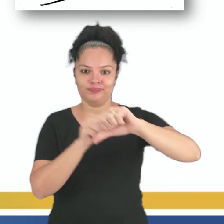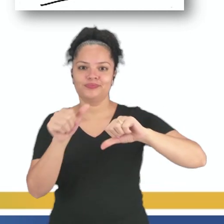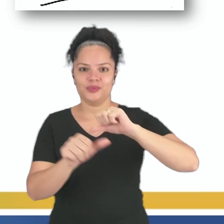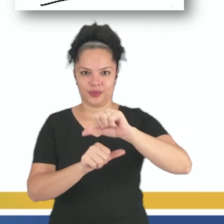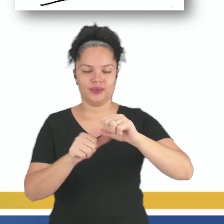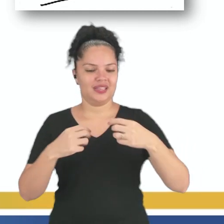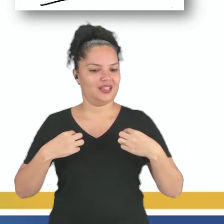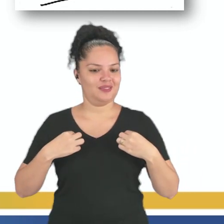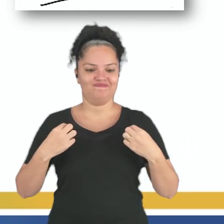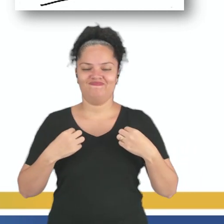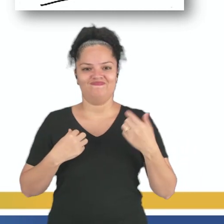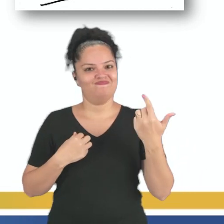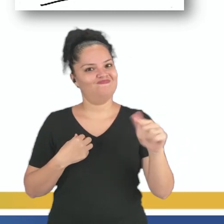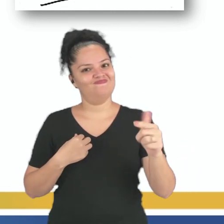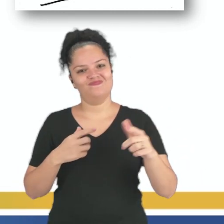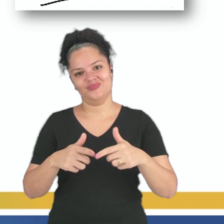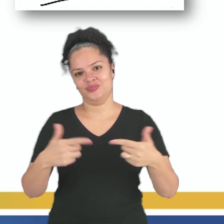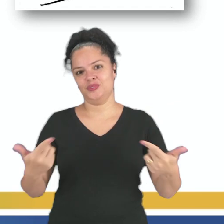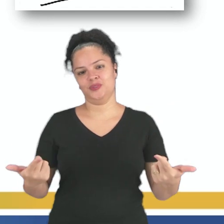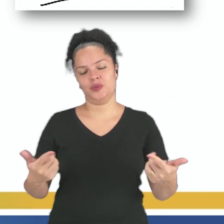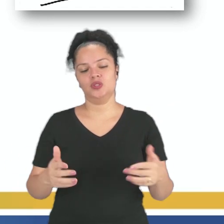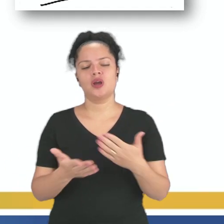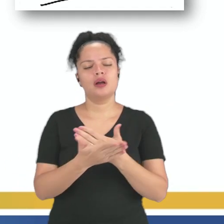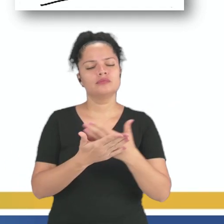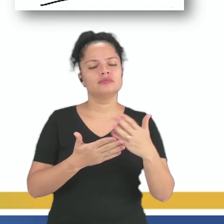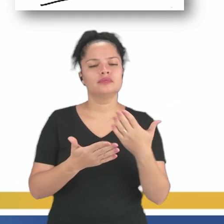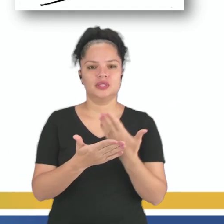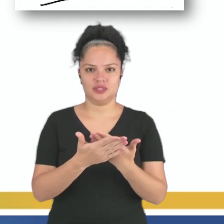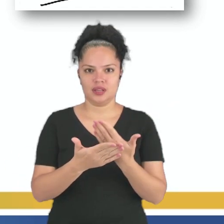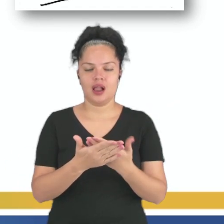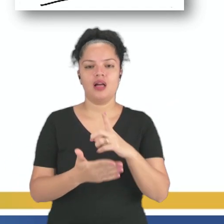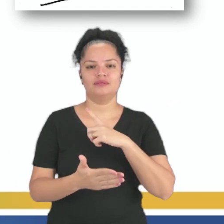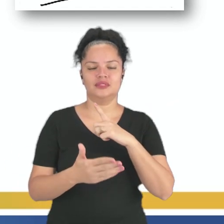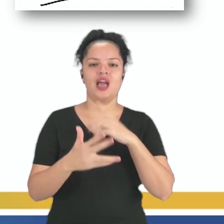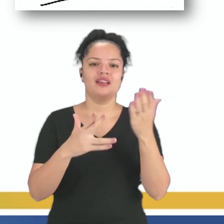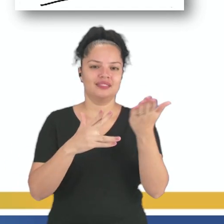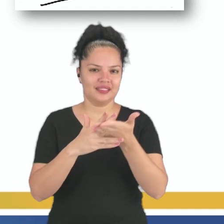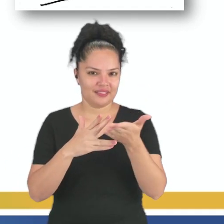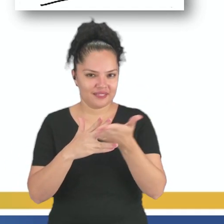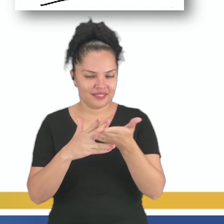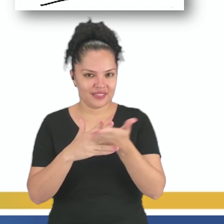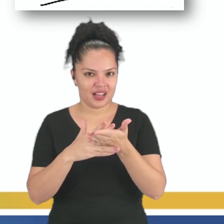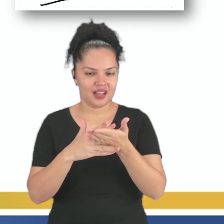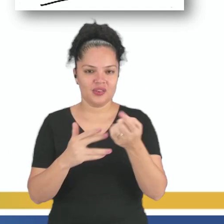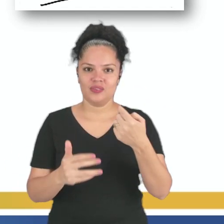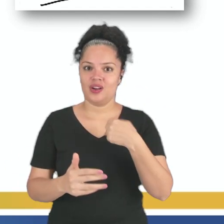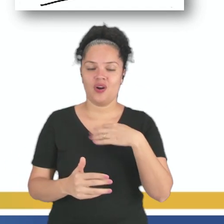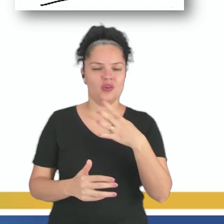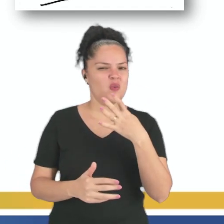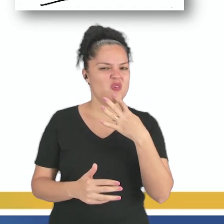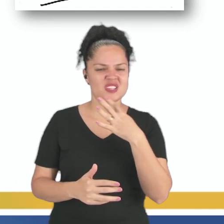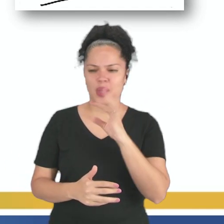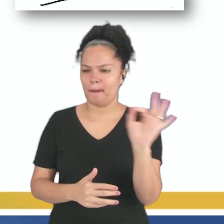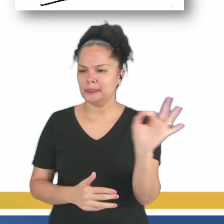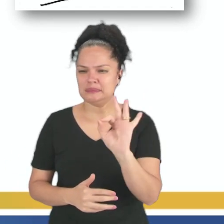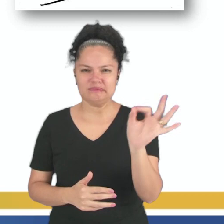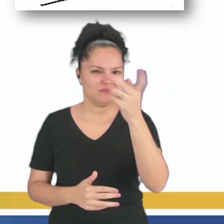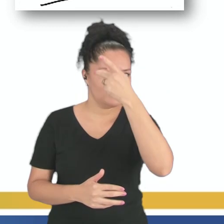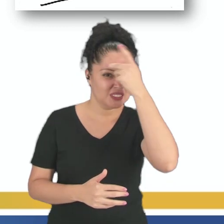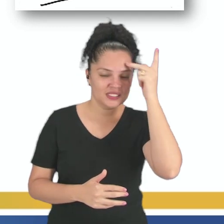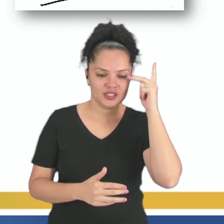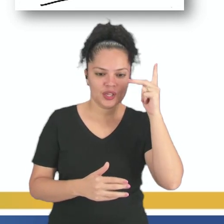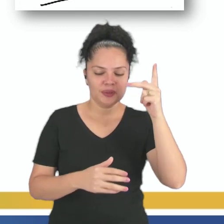dava sorte. Bom, daí a aula começou, teve recreio. Eu não conhecia ninguém, tirei